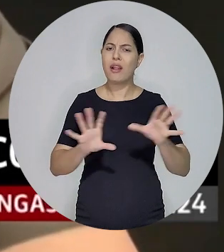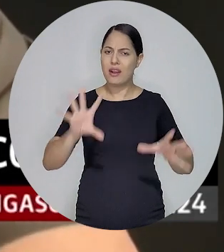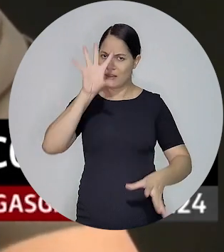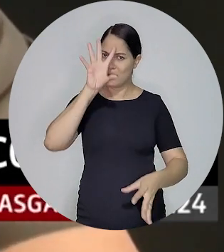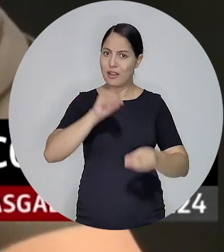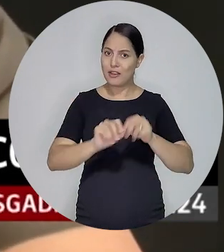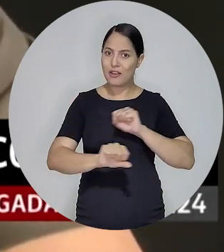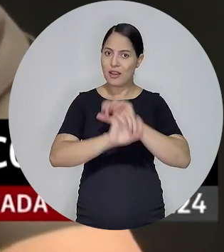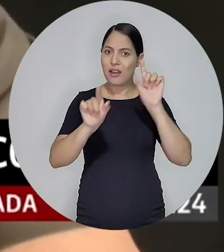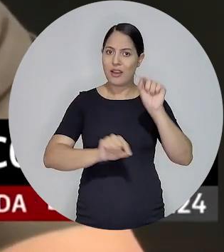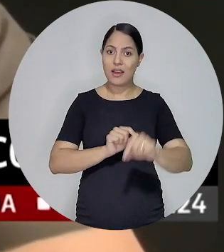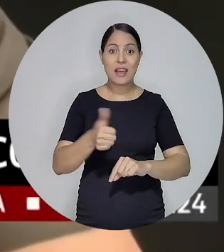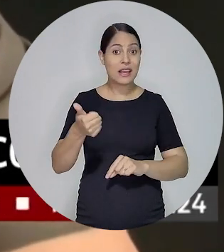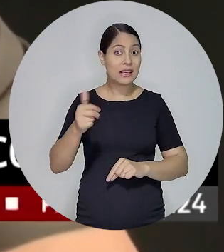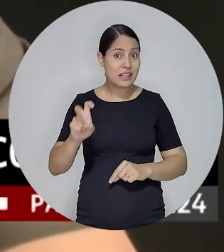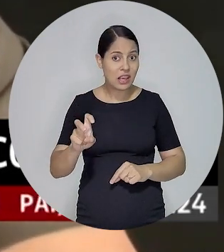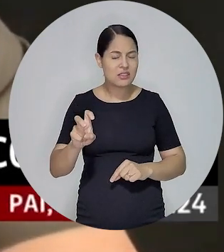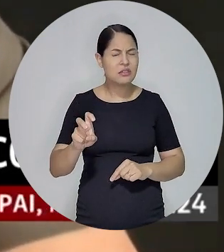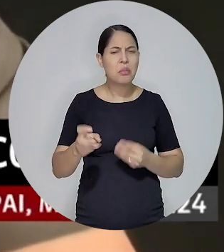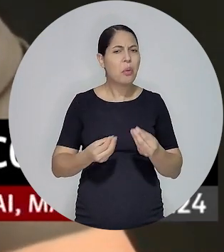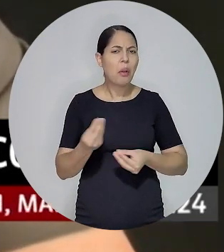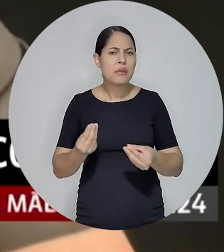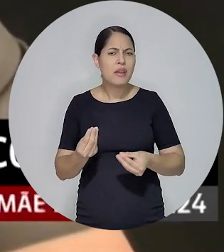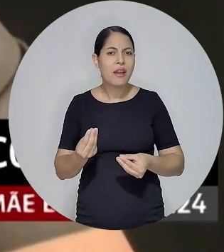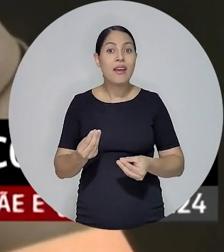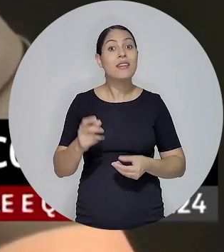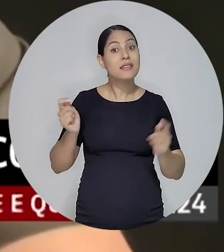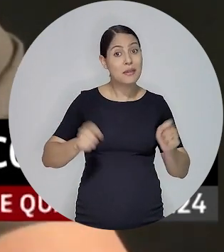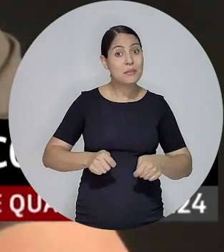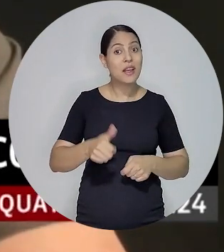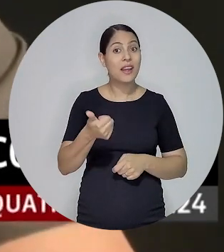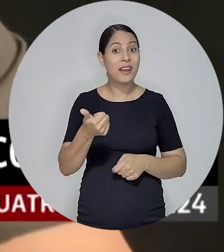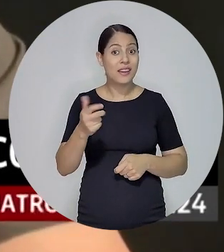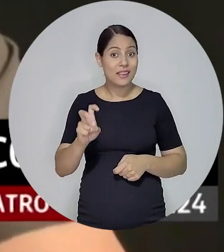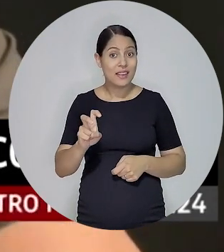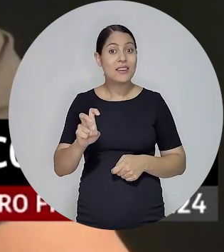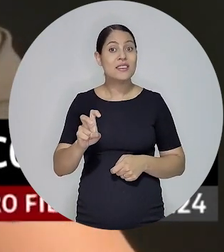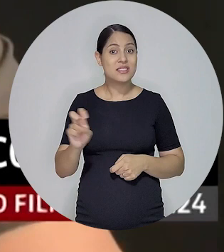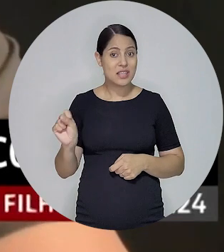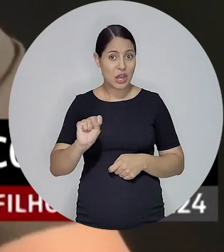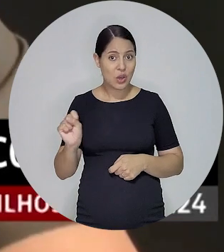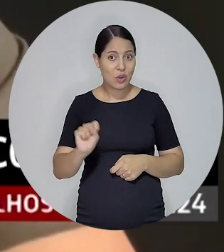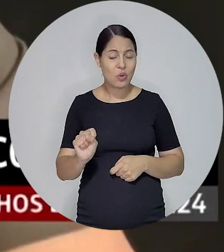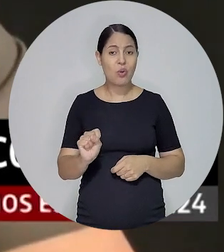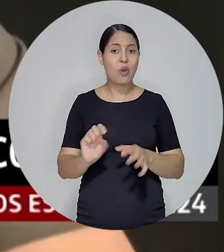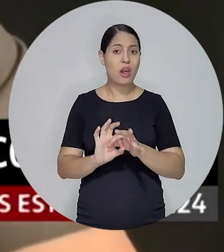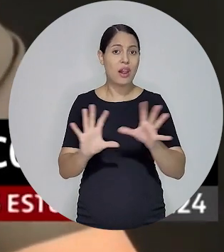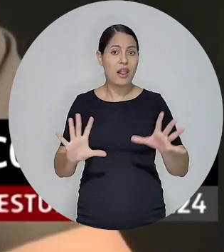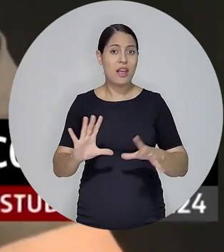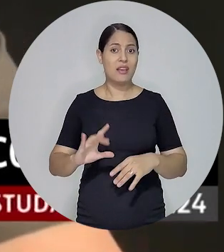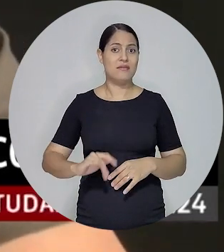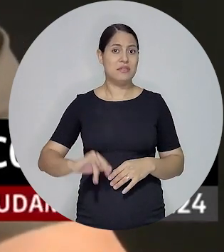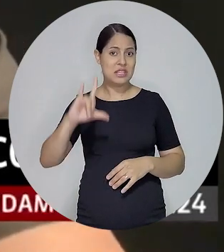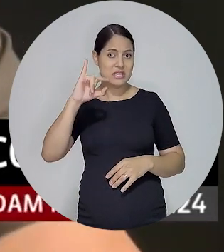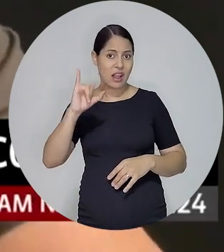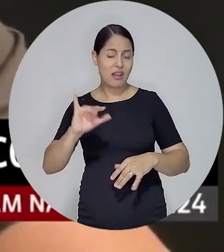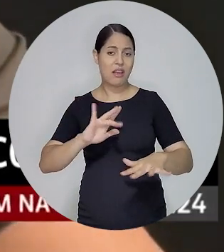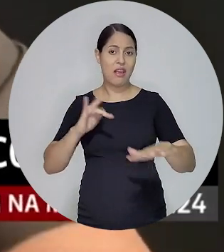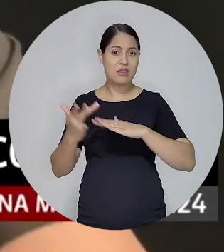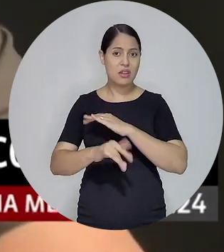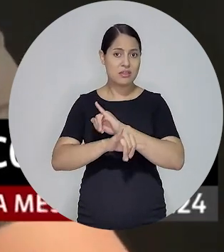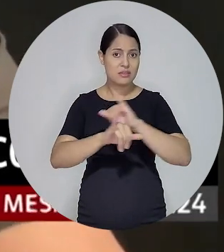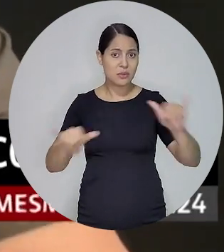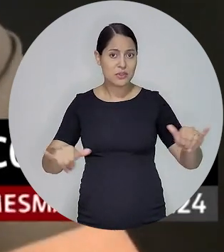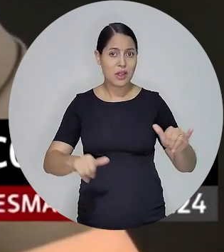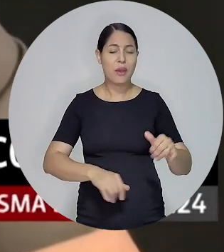mundo tem algum 15 para doar pelos 15% com fome. Você pode não ter muito tempo, mas você tem 15 segundos para doar, para fazer um stories,